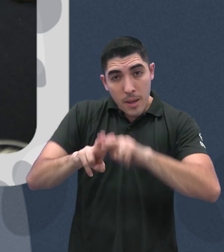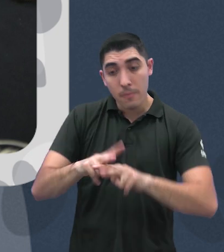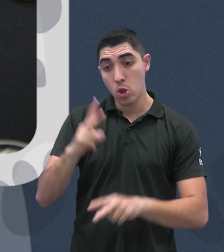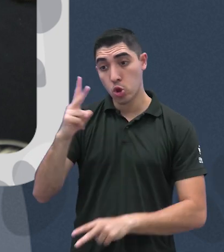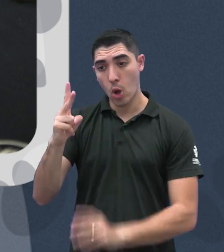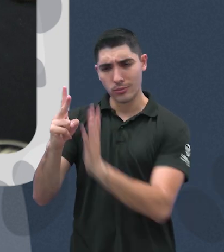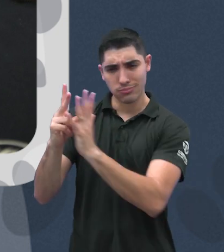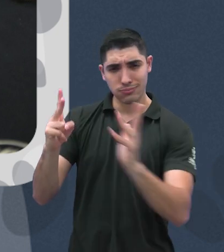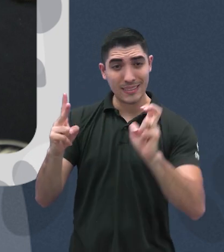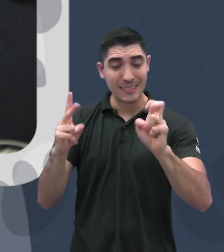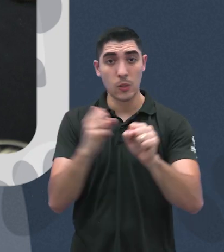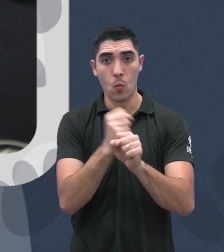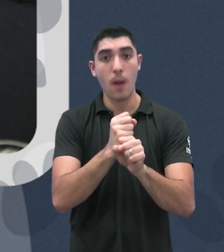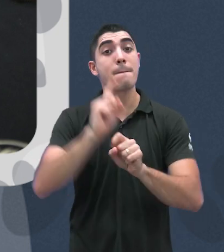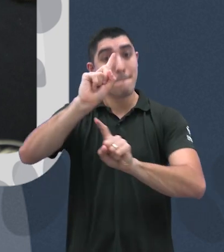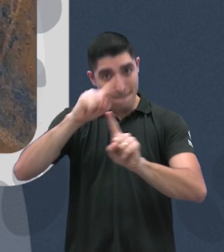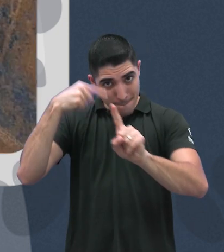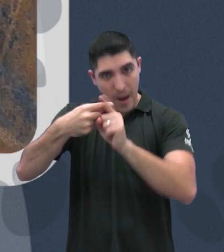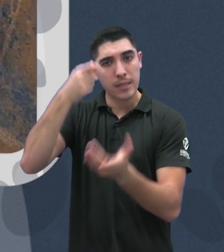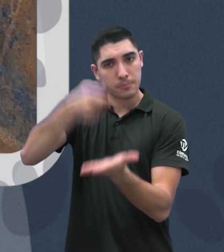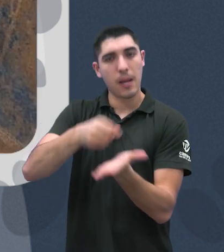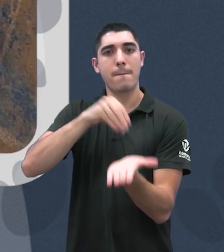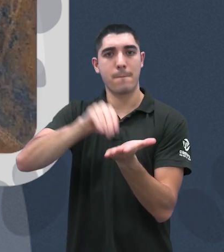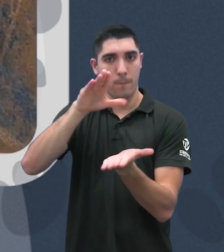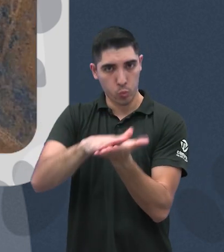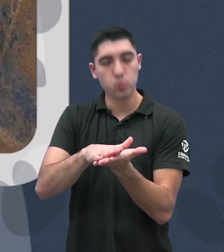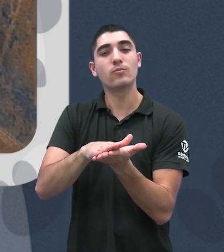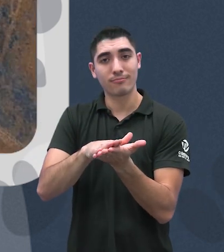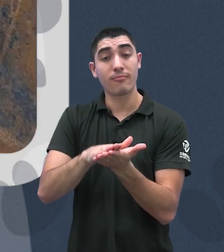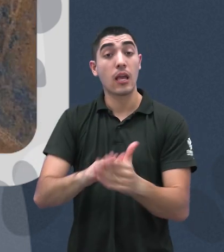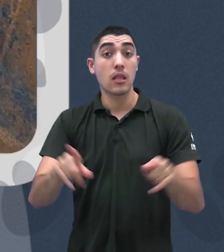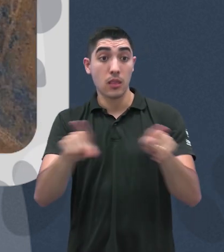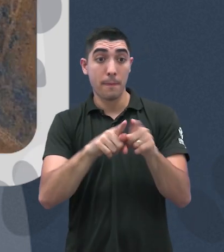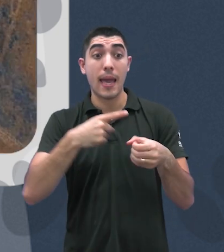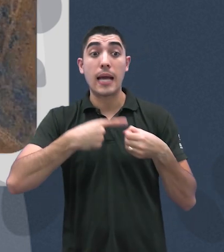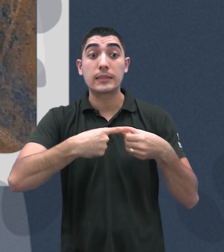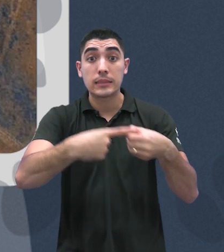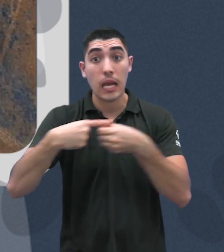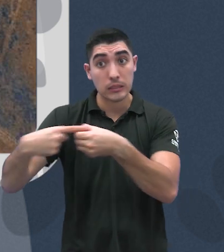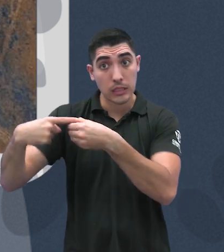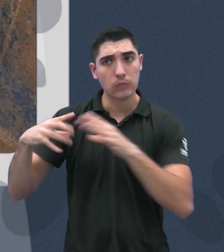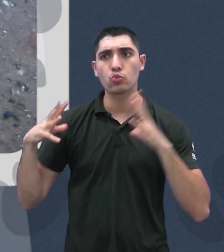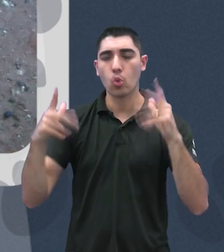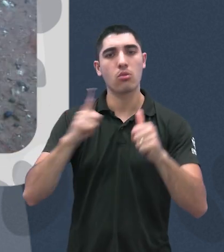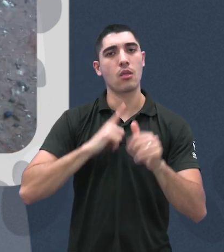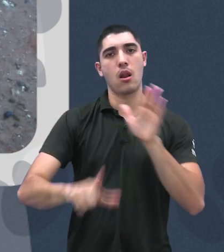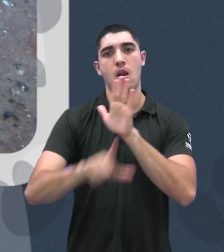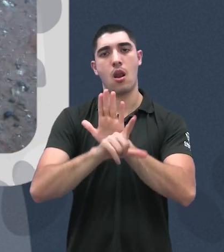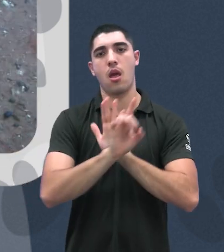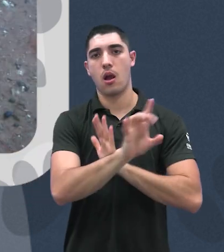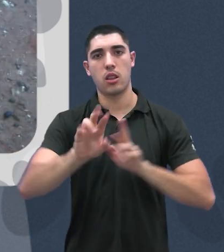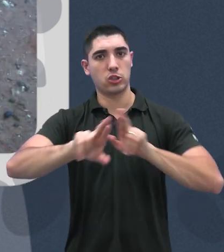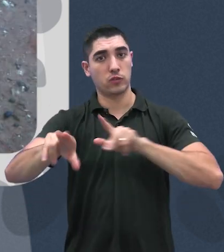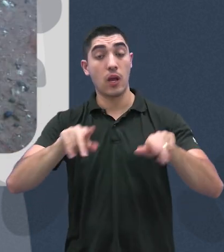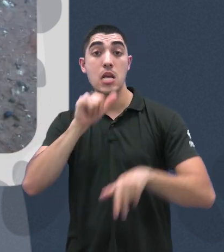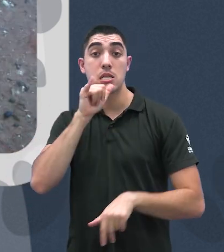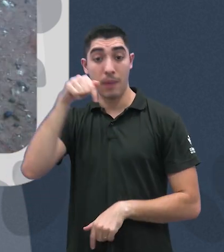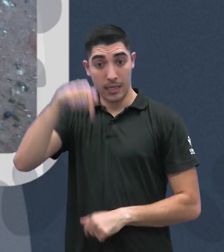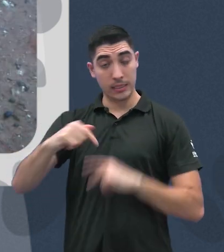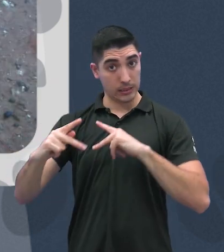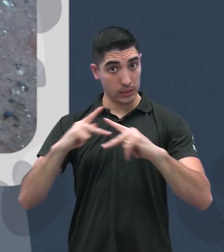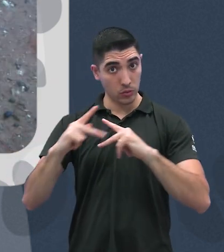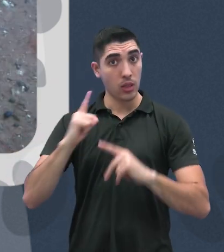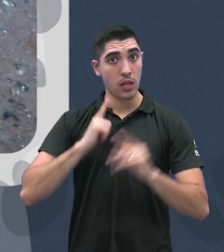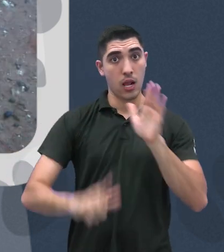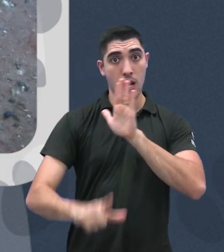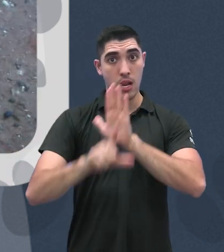a 5 anos de prisão, além de multa. Além disso, os municípios também têm leis próprias em relação a esse assunto. Em